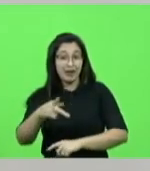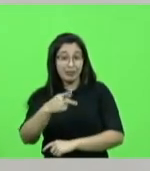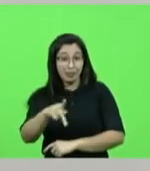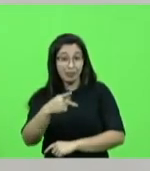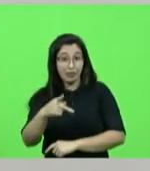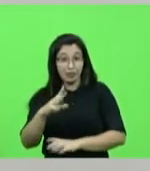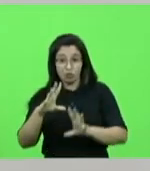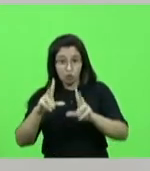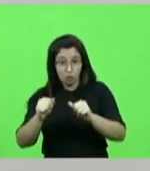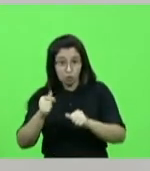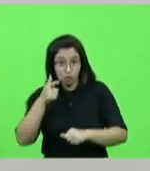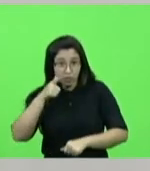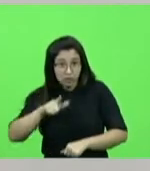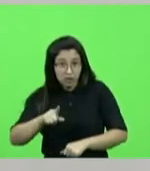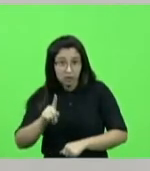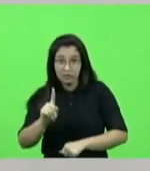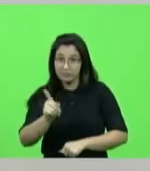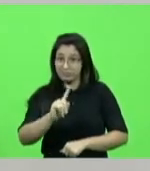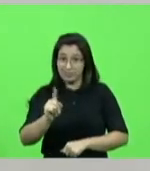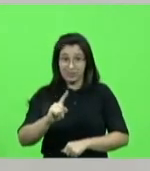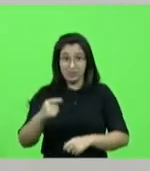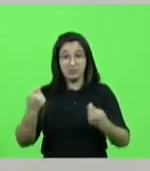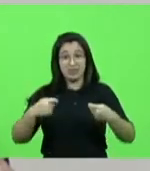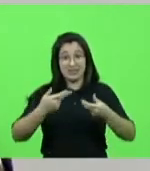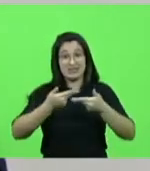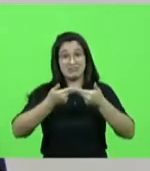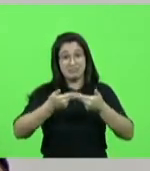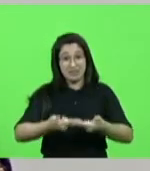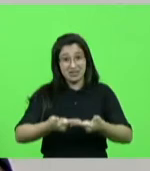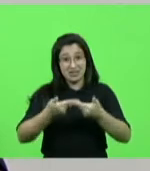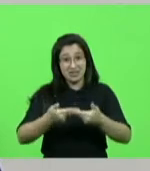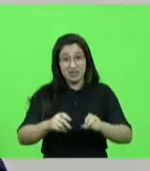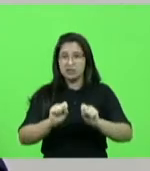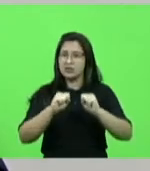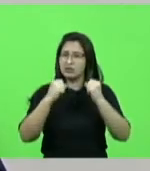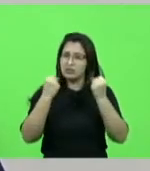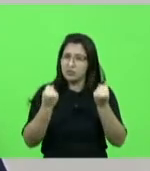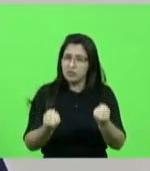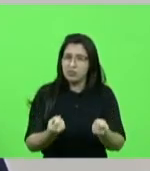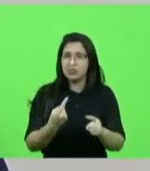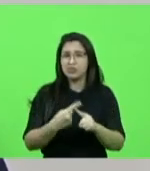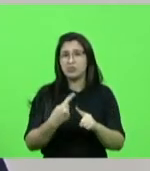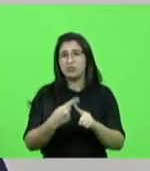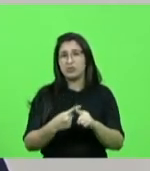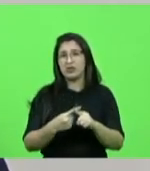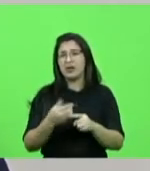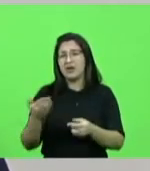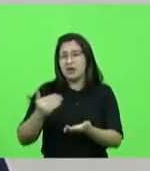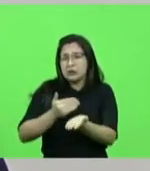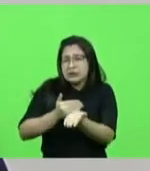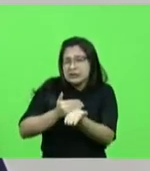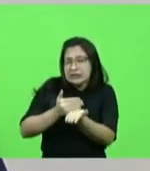dedicação, com muita paciência, porque se trata de séries iniciais.